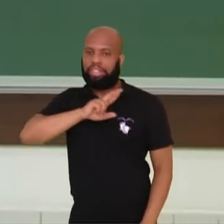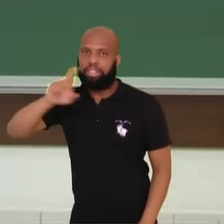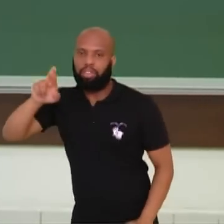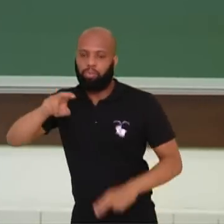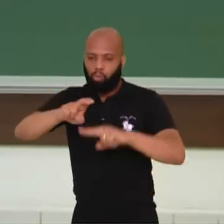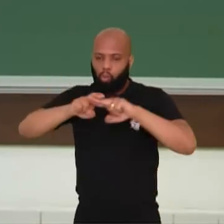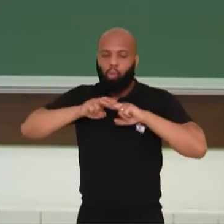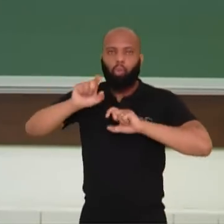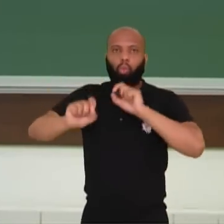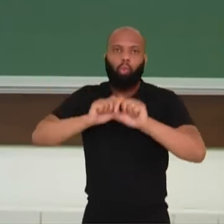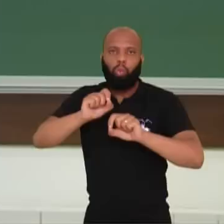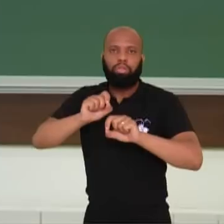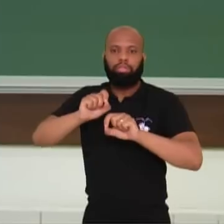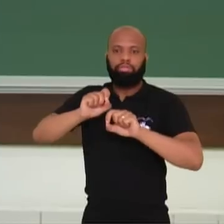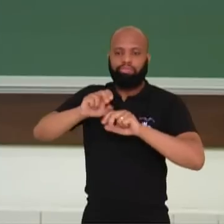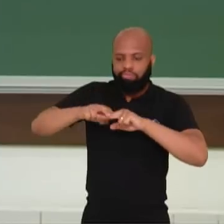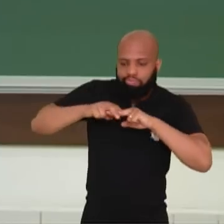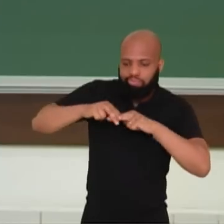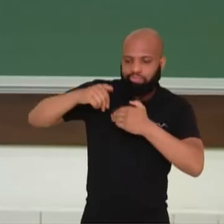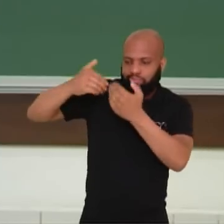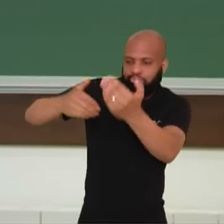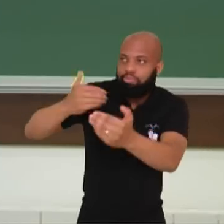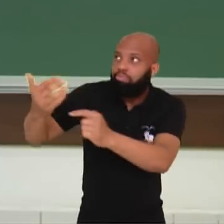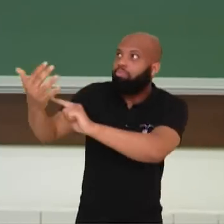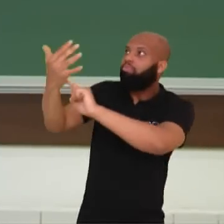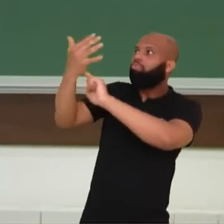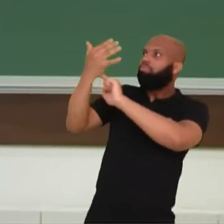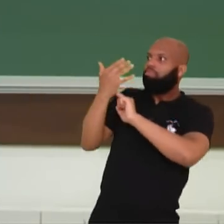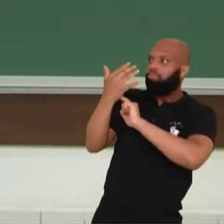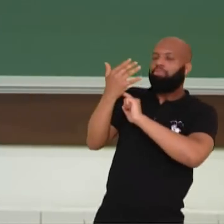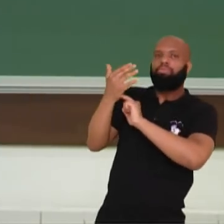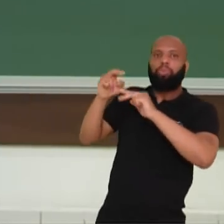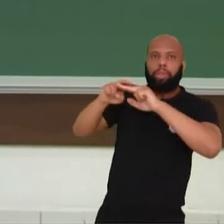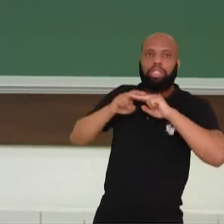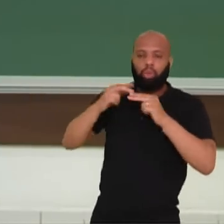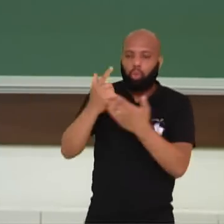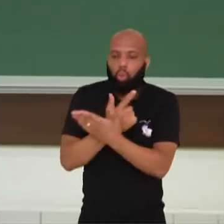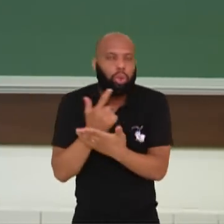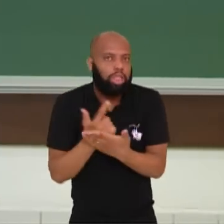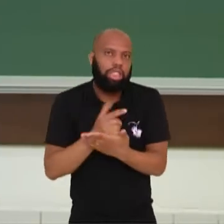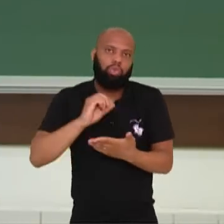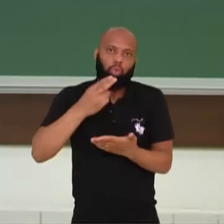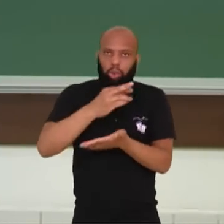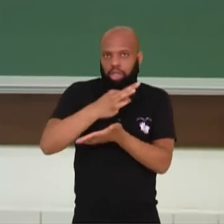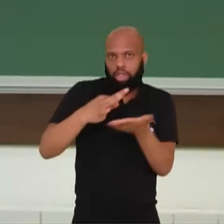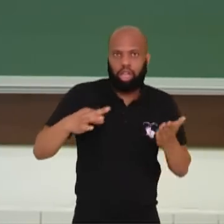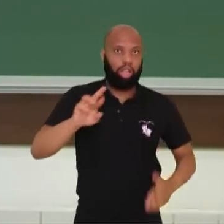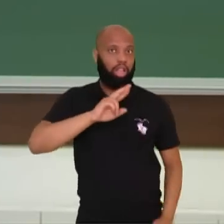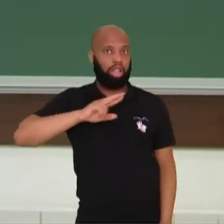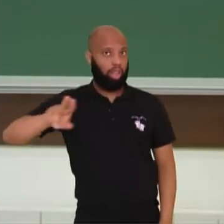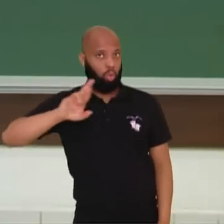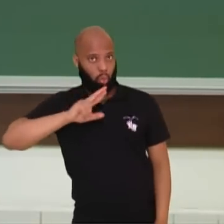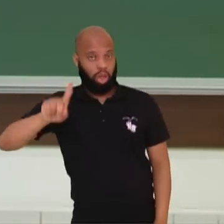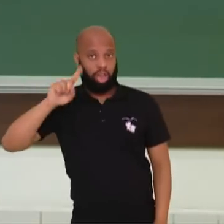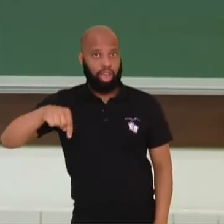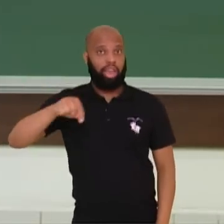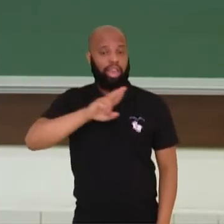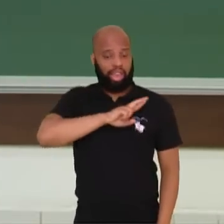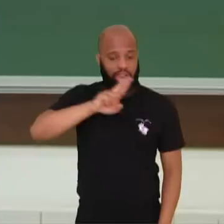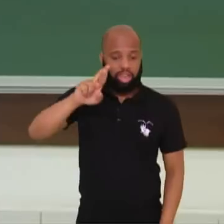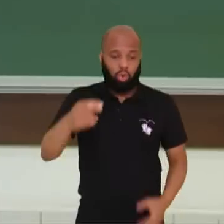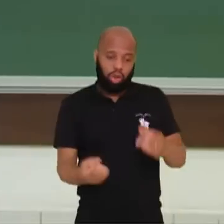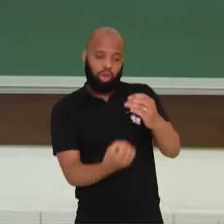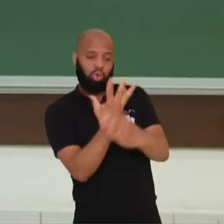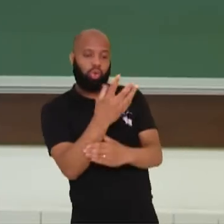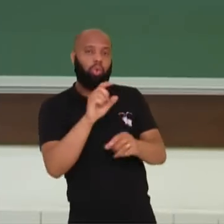a partir de uma revelação por meio de um livro, por meio de um texto. É uma religião feita a partir da